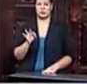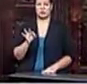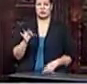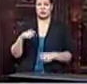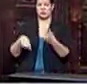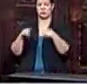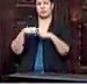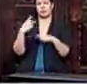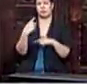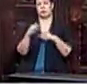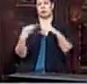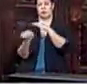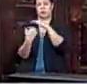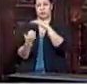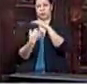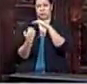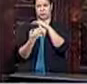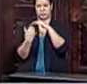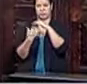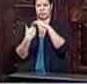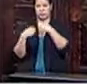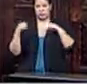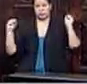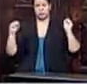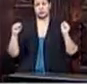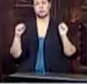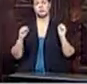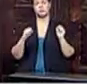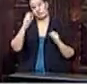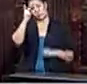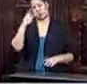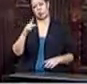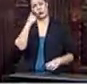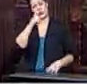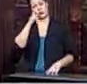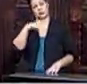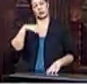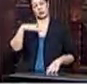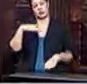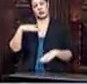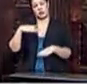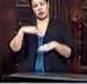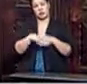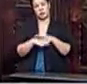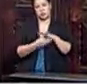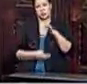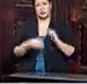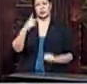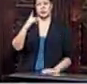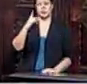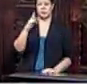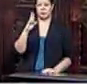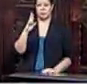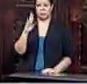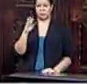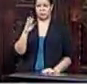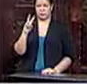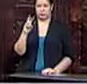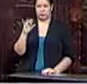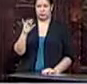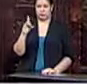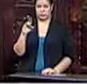das concessionárias para a Previdência. Não é um problema de receita? Não é um problema